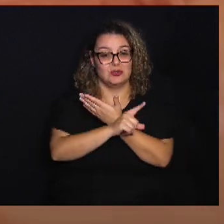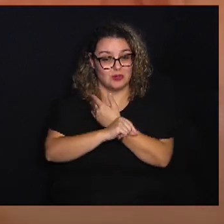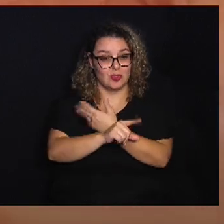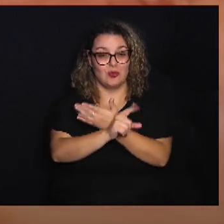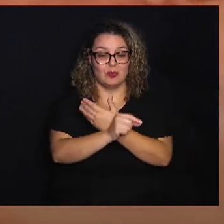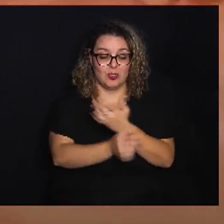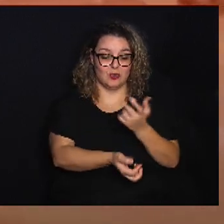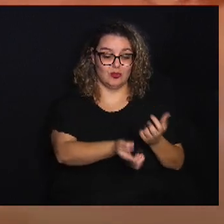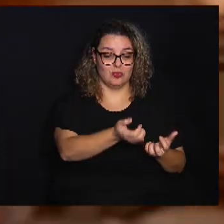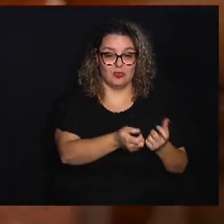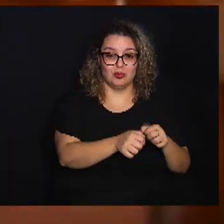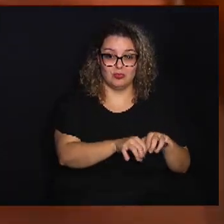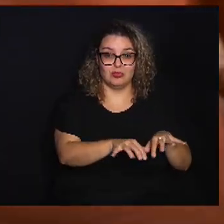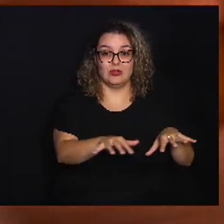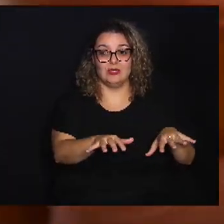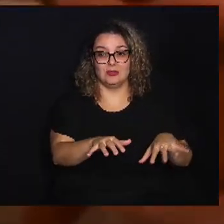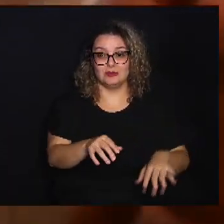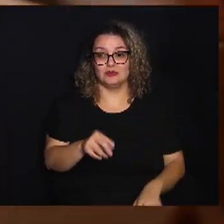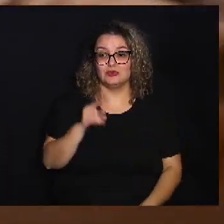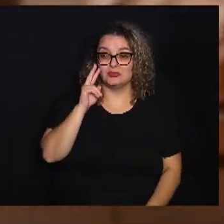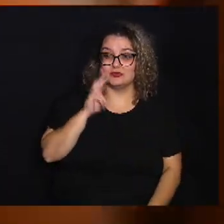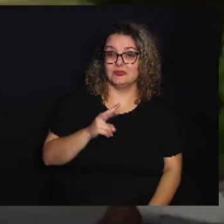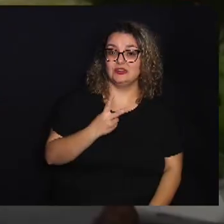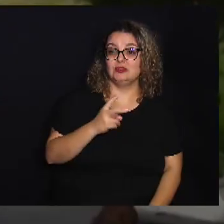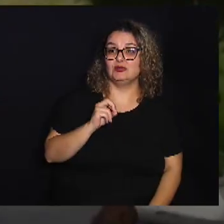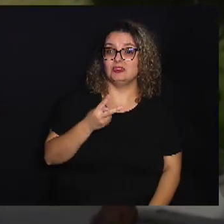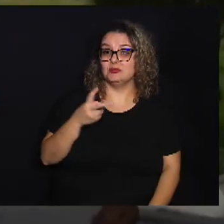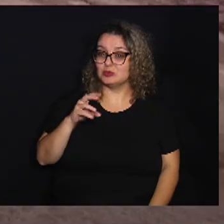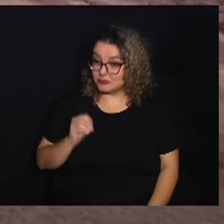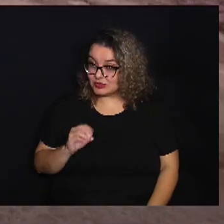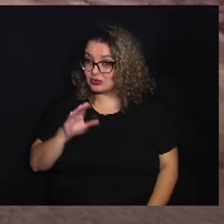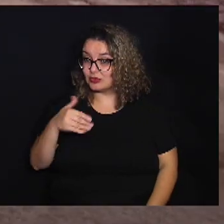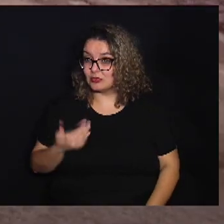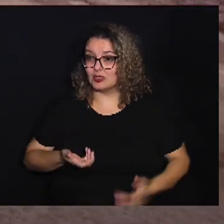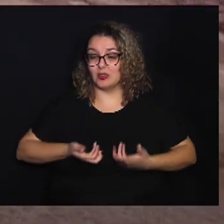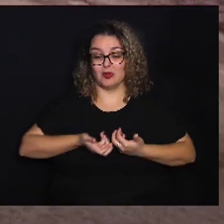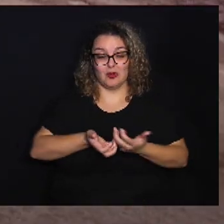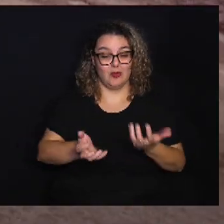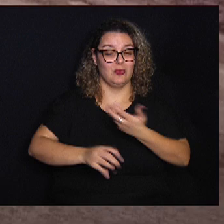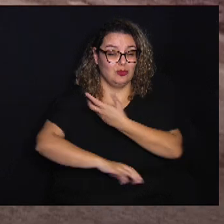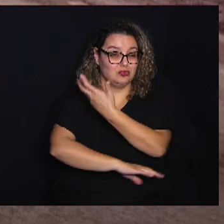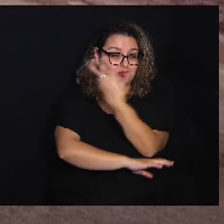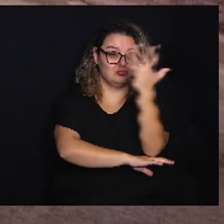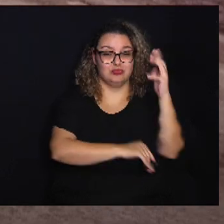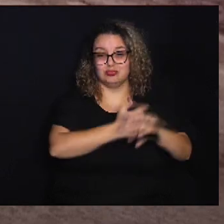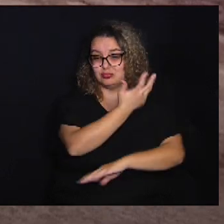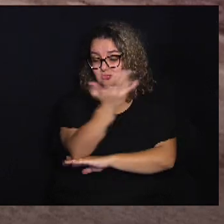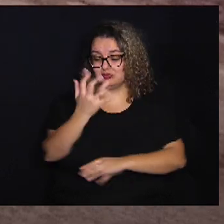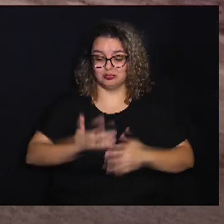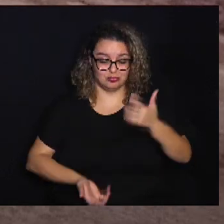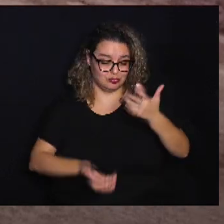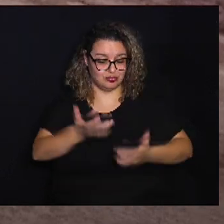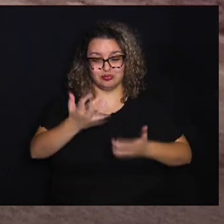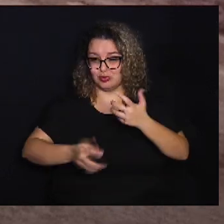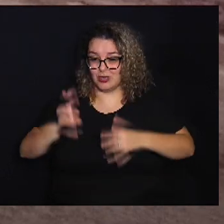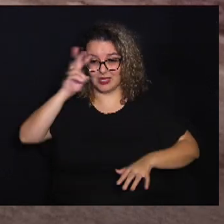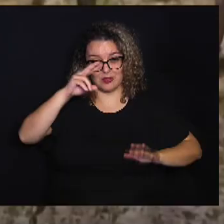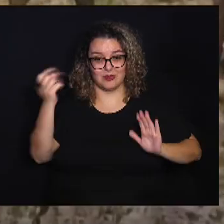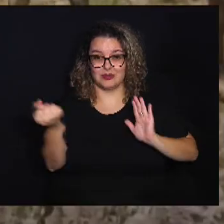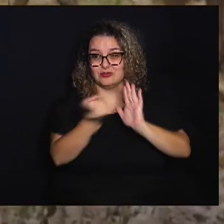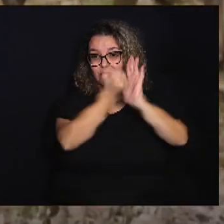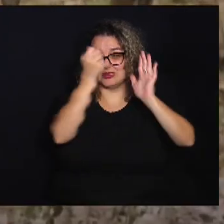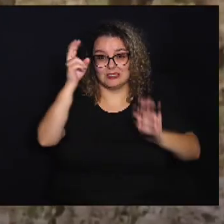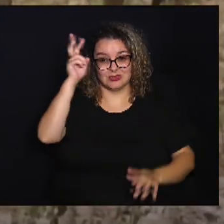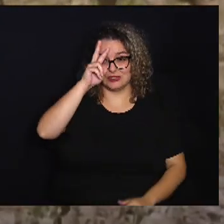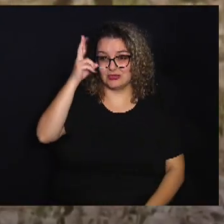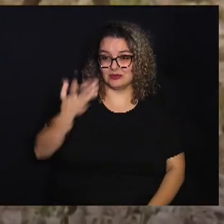fogo se aproximam dos vistos em 2020, quando a queimada bateu recordes históricos. Enquanto isso, o Brasil bate o